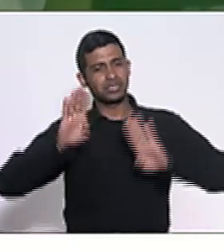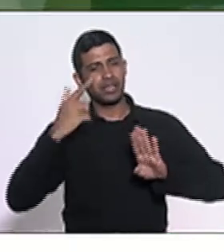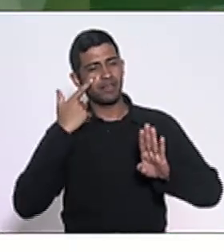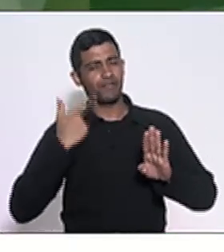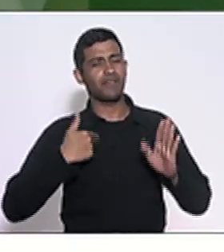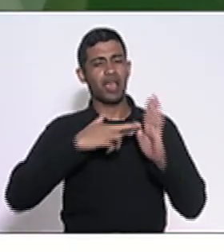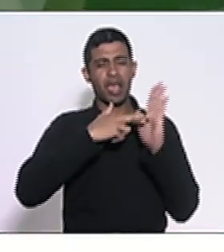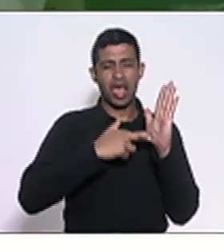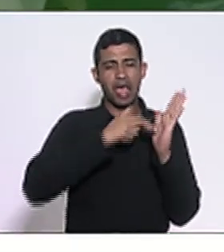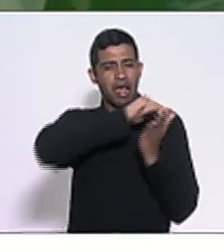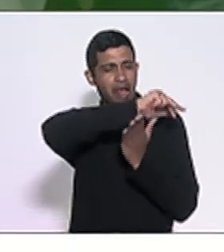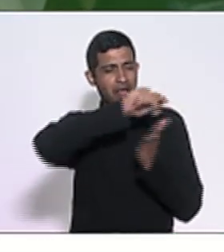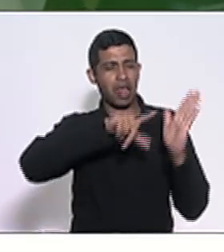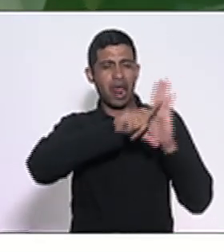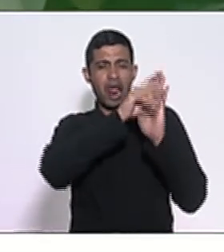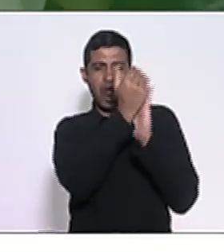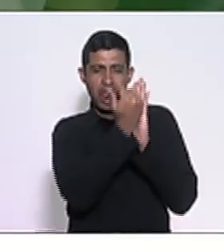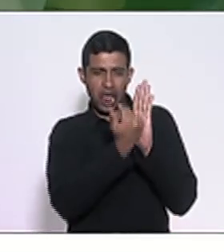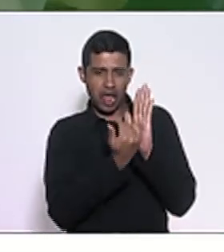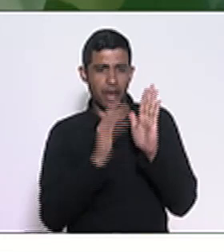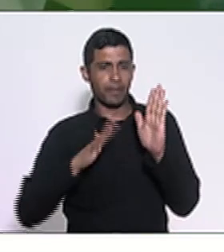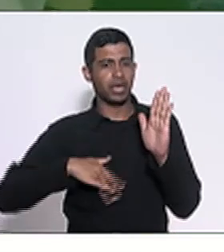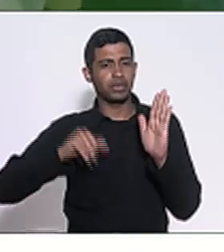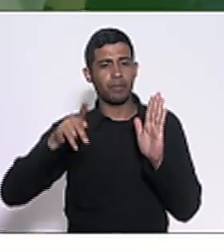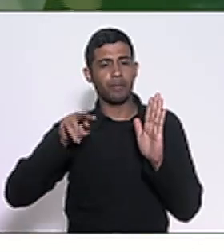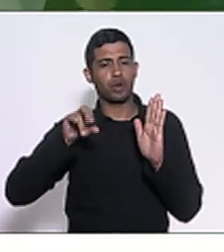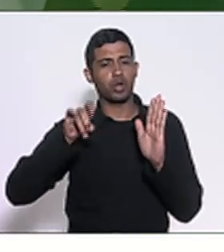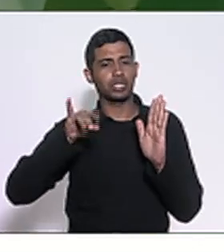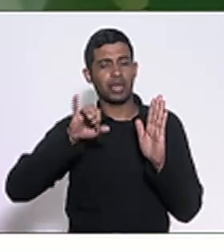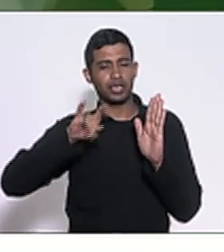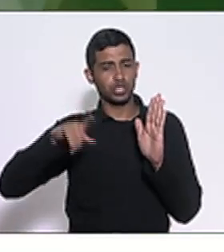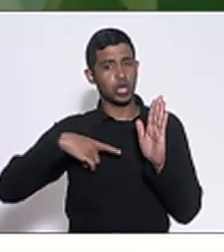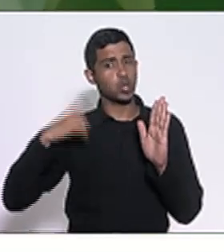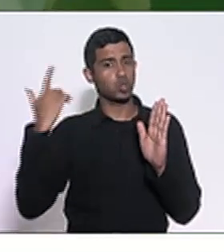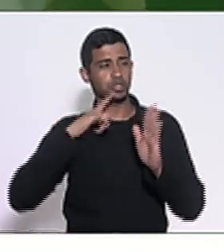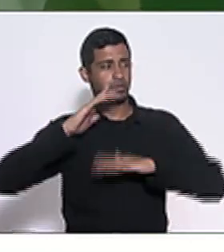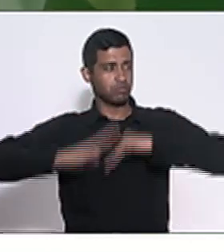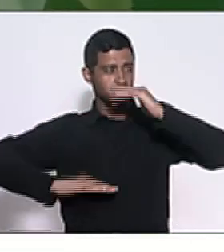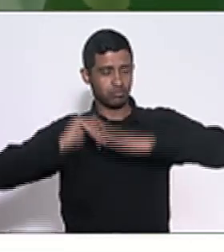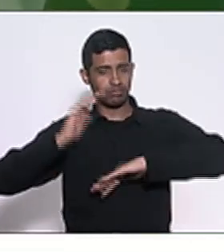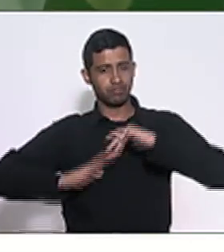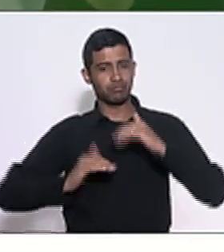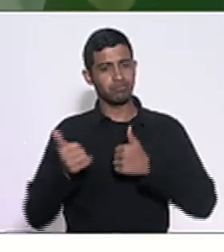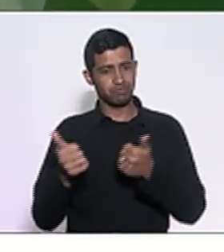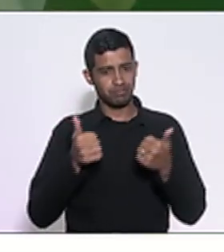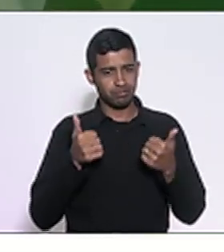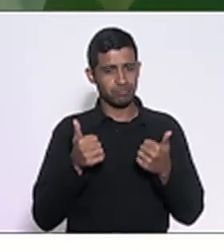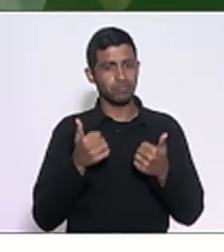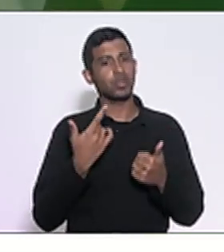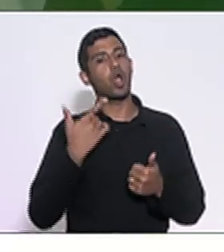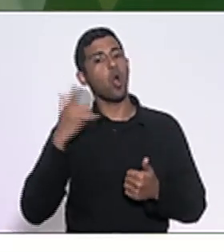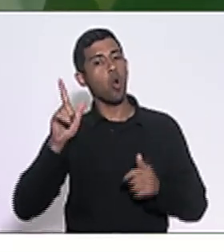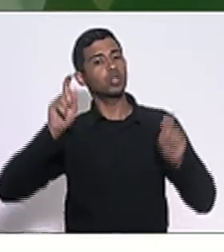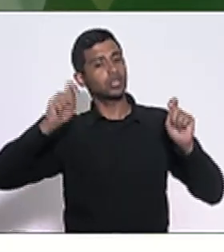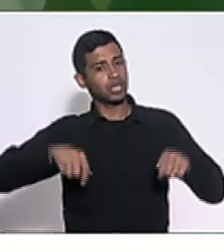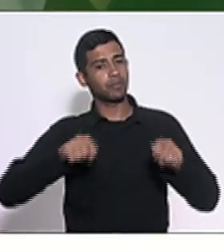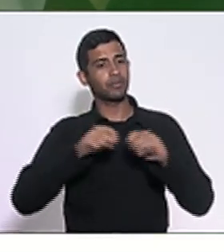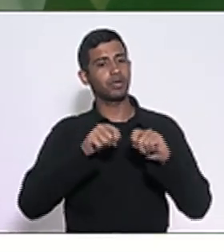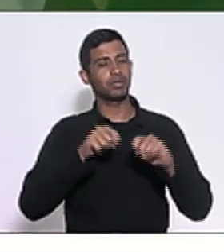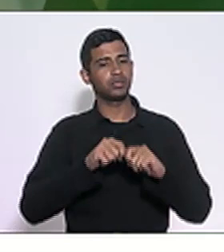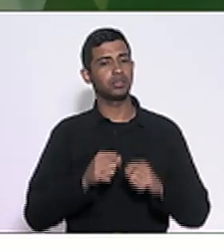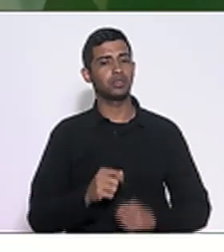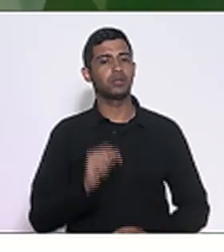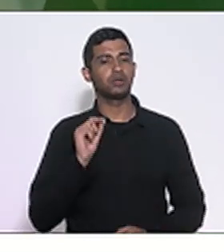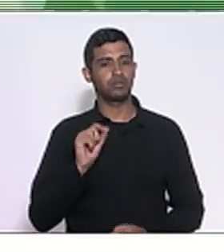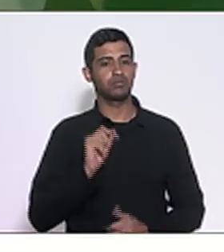normativas. Então, o Proderj tendo essa capacidade, havendo interesse do órgão, o Proderj pode desenvolver. Outra coisa que pode ser feita,